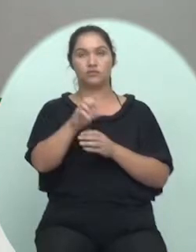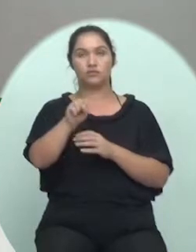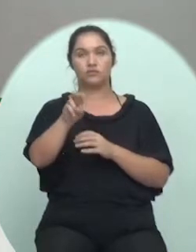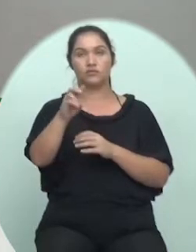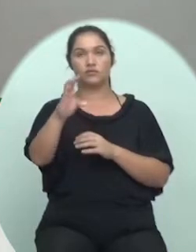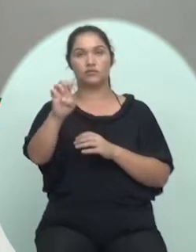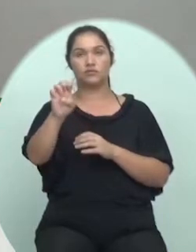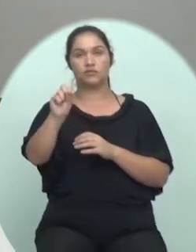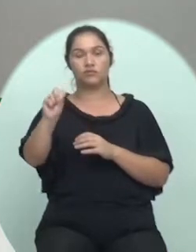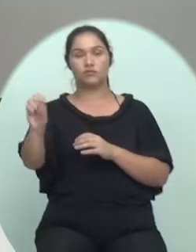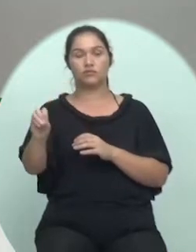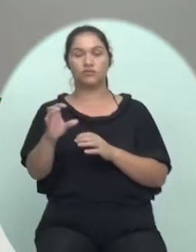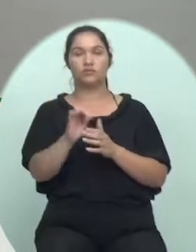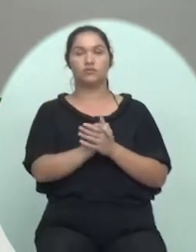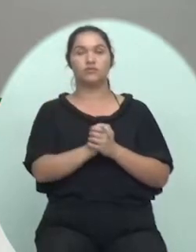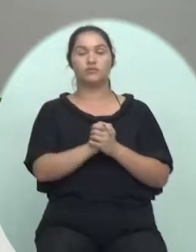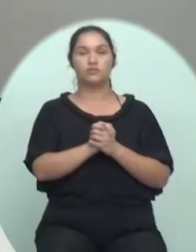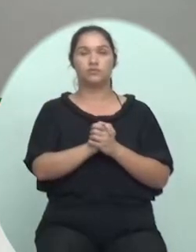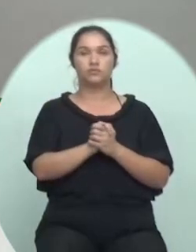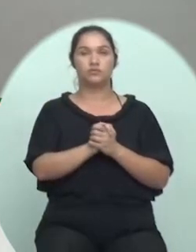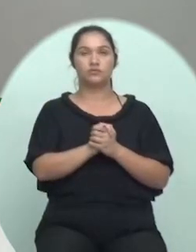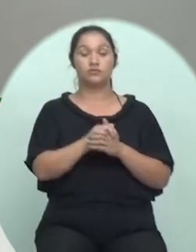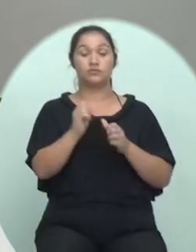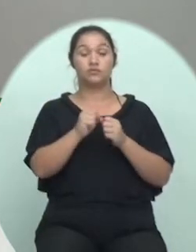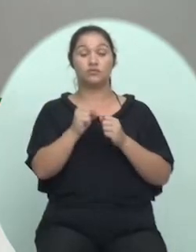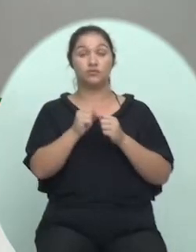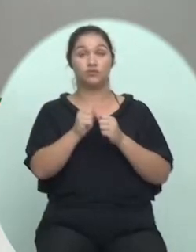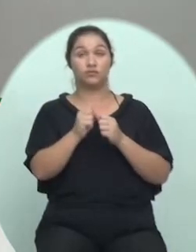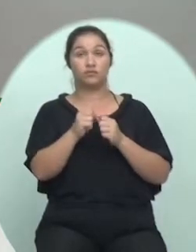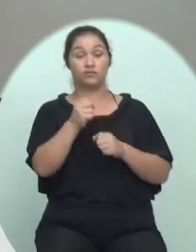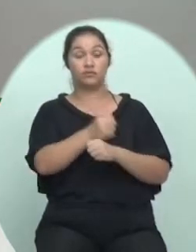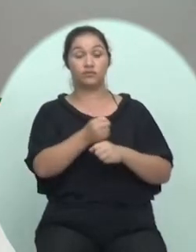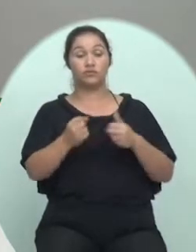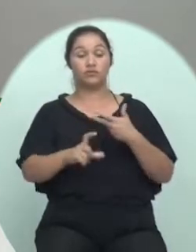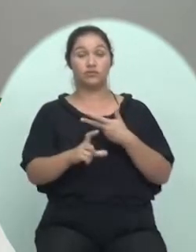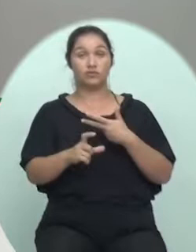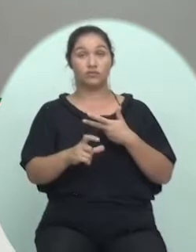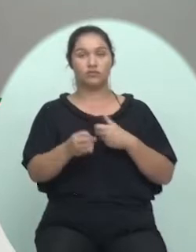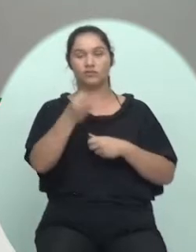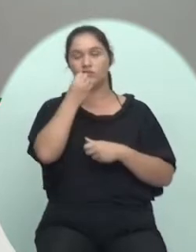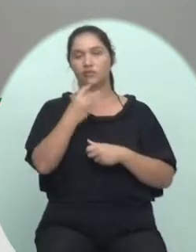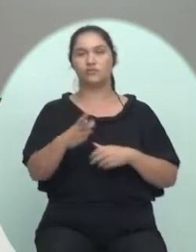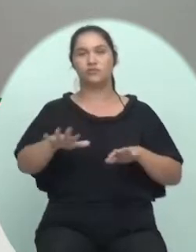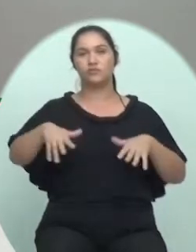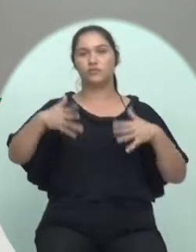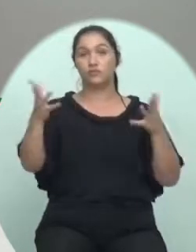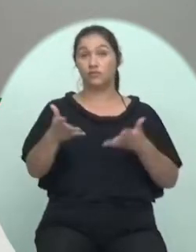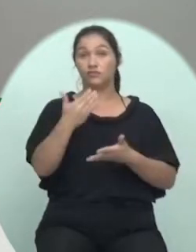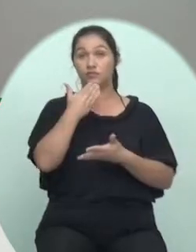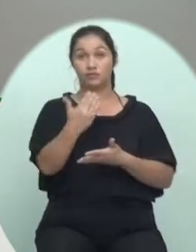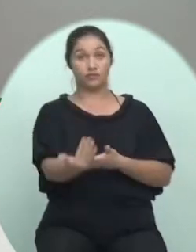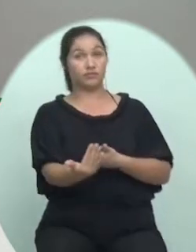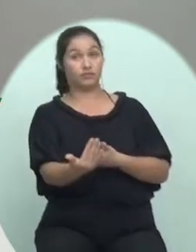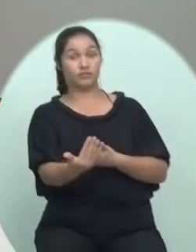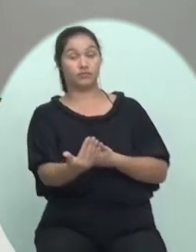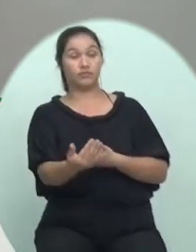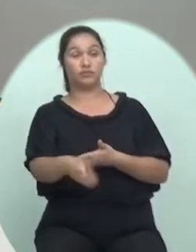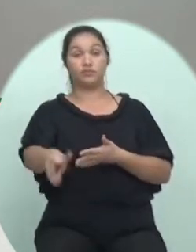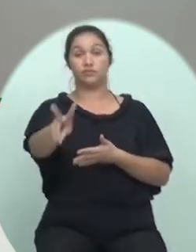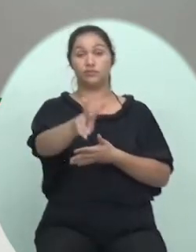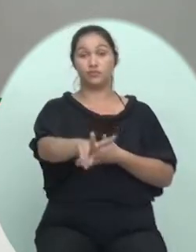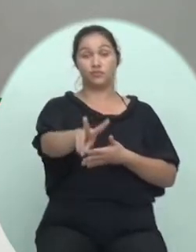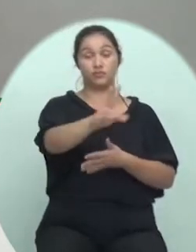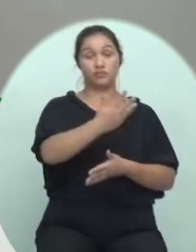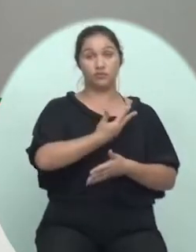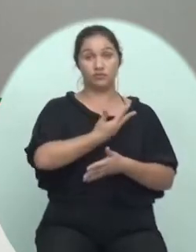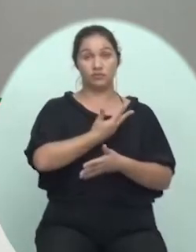irá resgatar na prática a credibilidade do Legislativo. Faço o apelo a todos os colegas para que haja